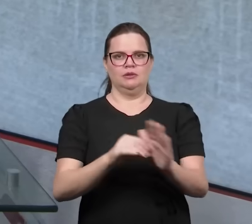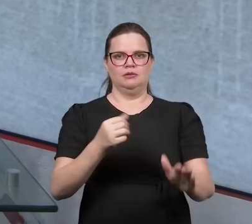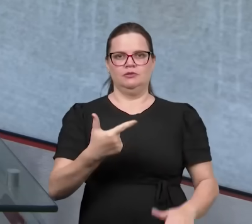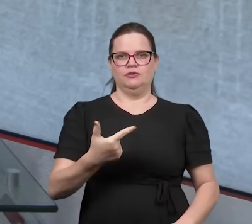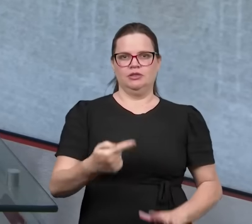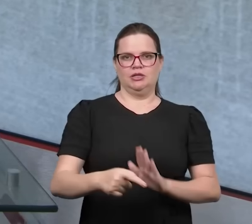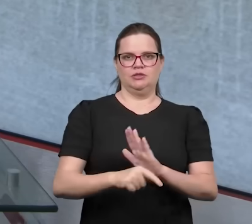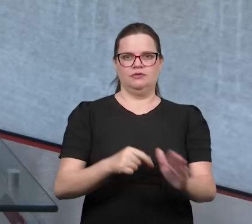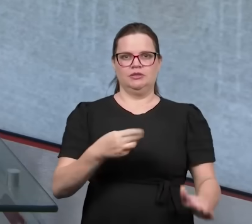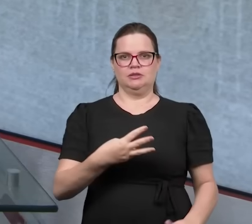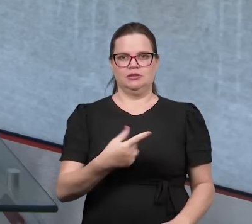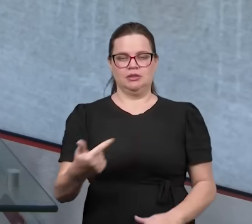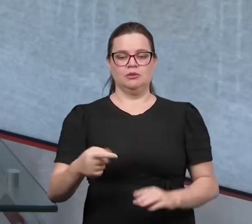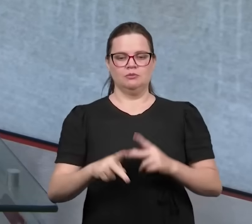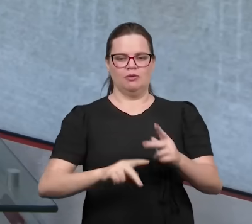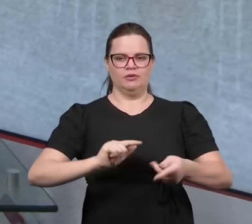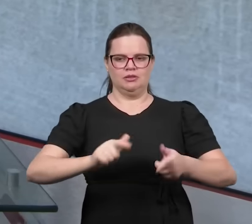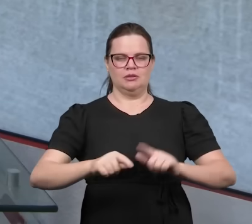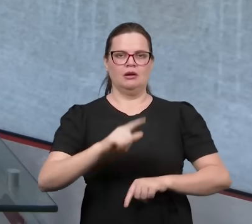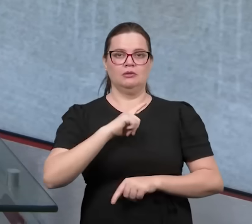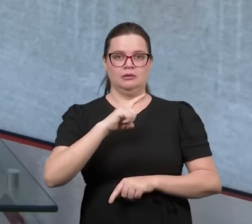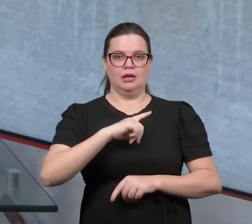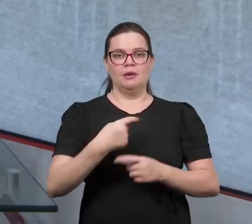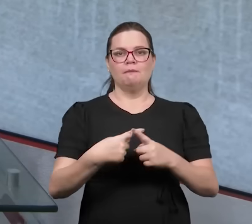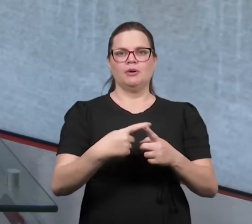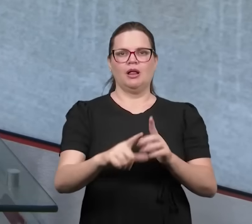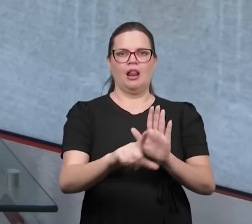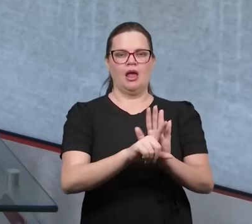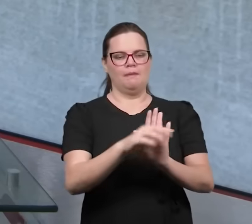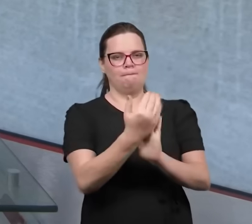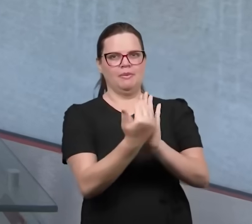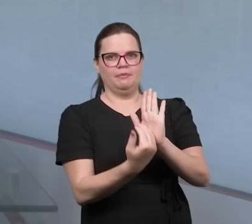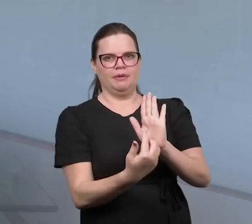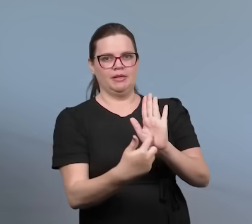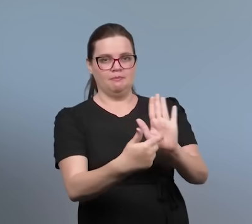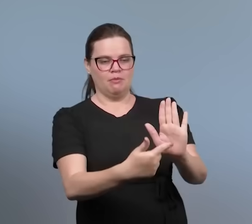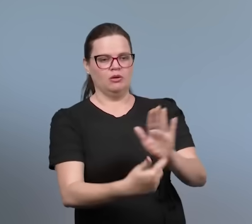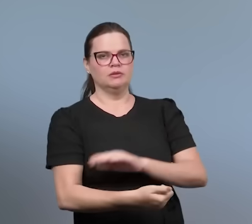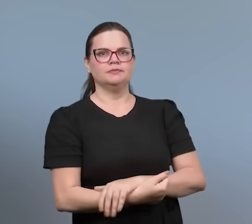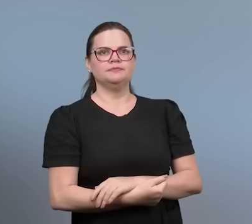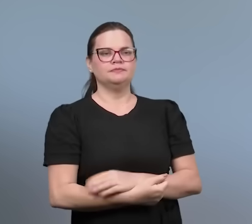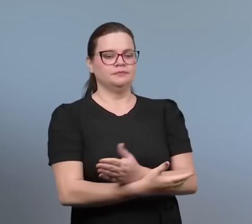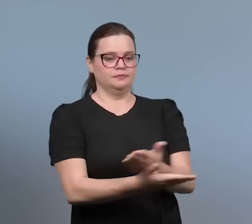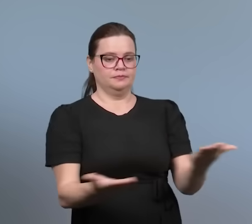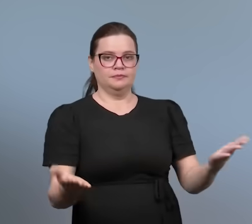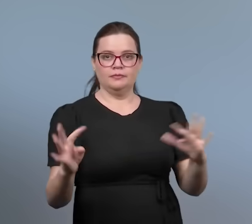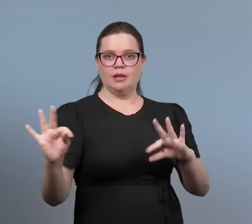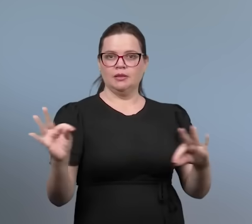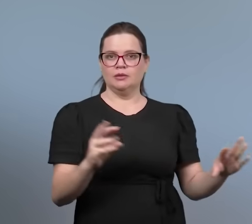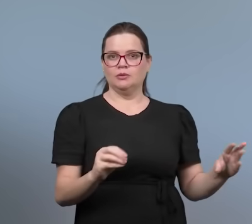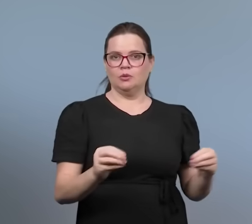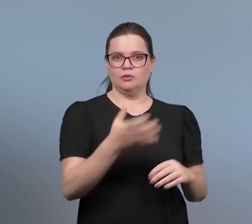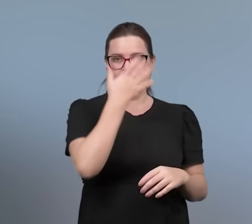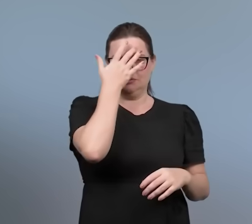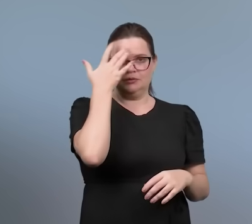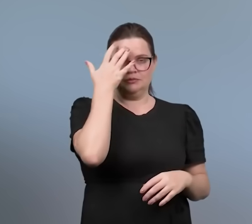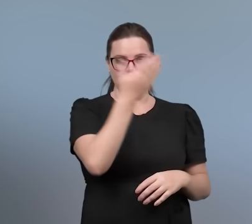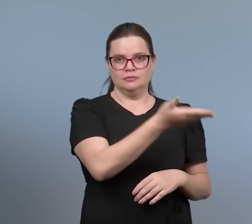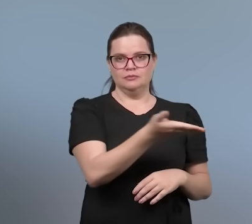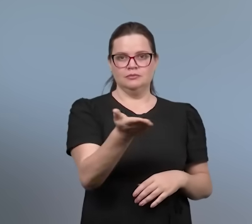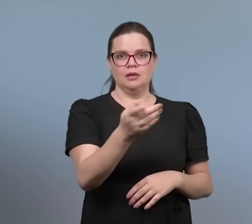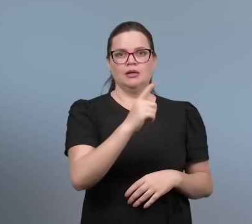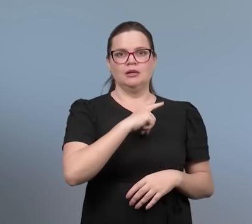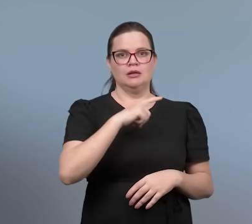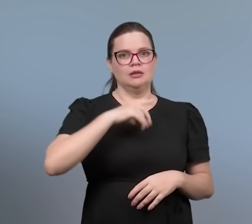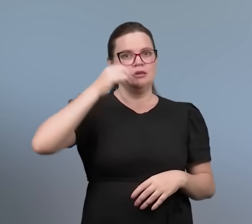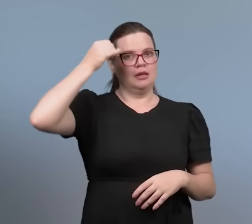verso 32. Então lá tem uma ordenança que diz assim: tocante a todas as dízimas